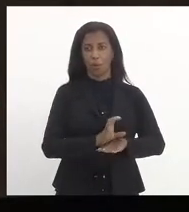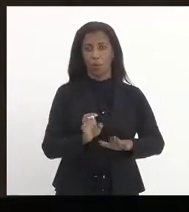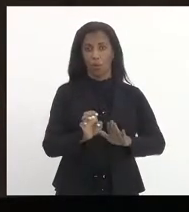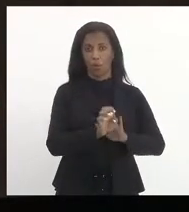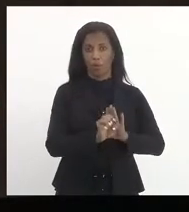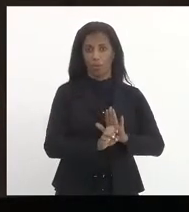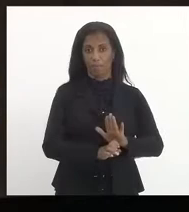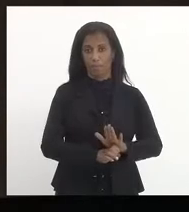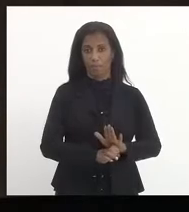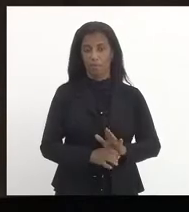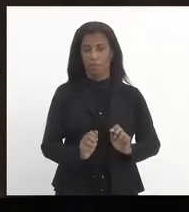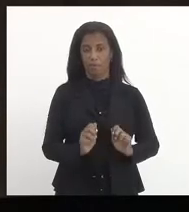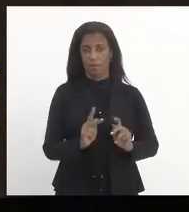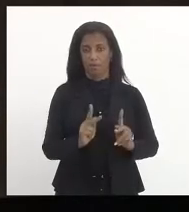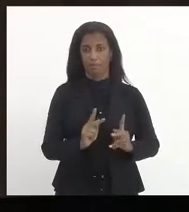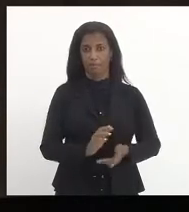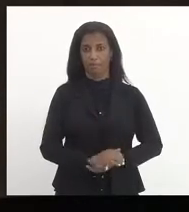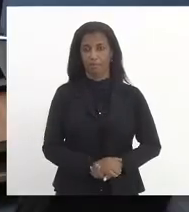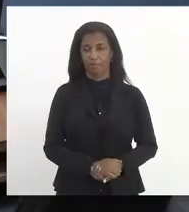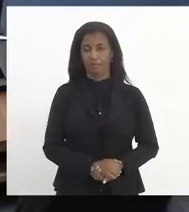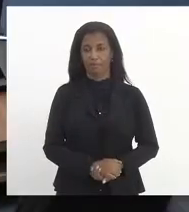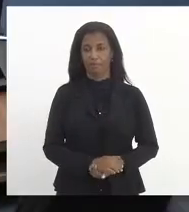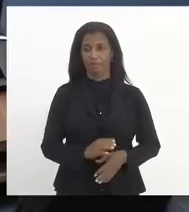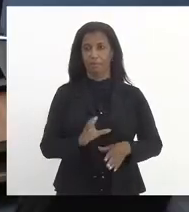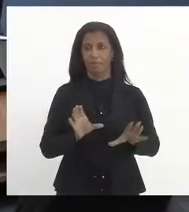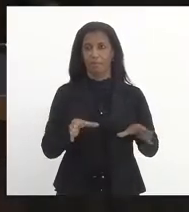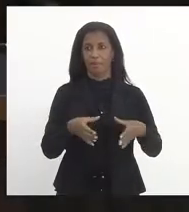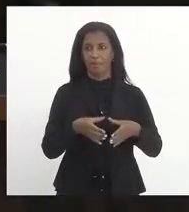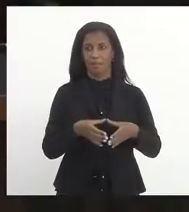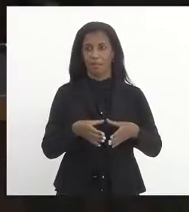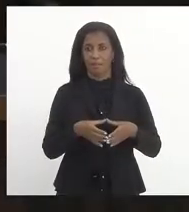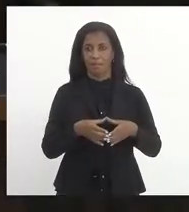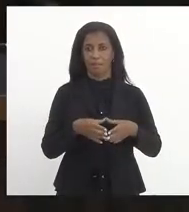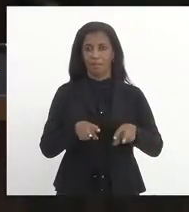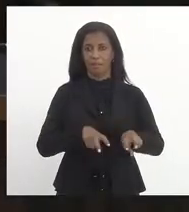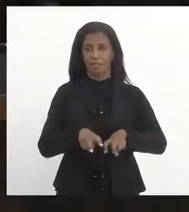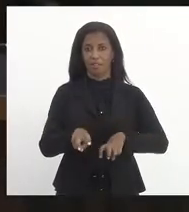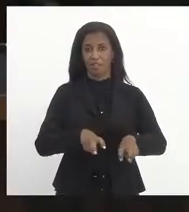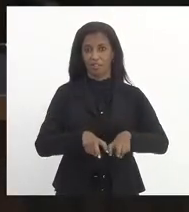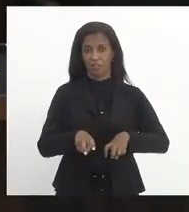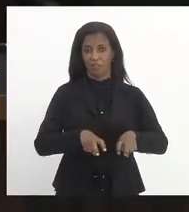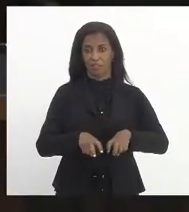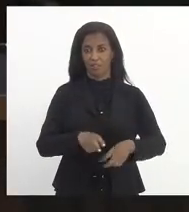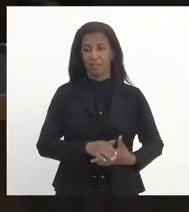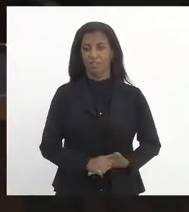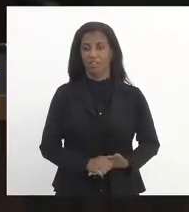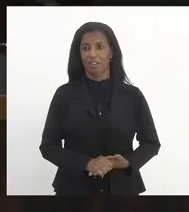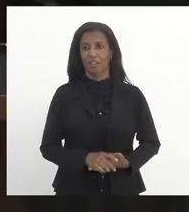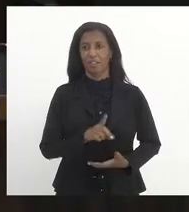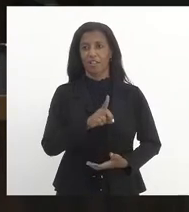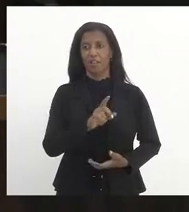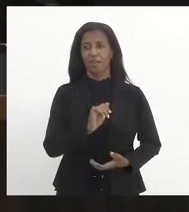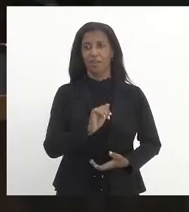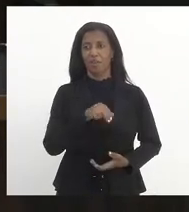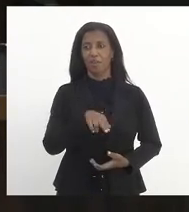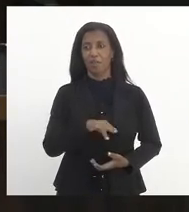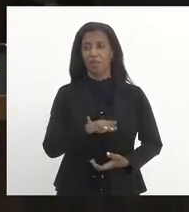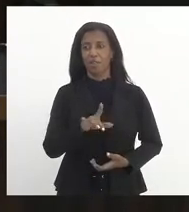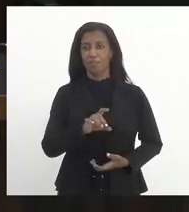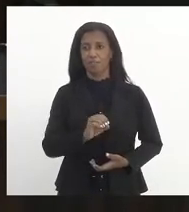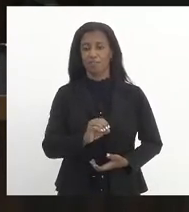emendas. Ok. Pela Comissão de Transporte, deputado Dionísio Lins.